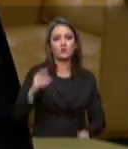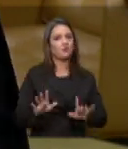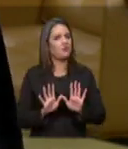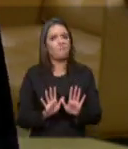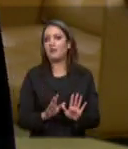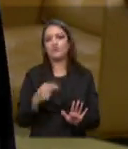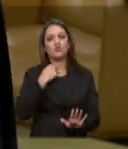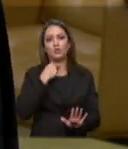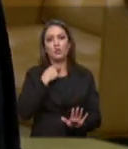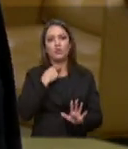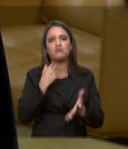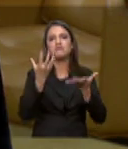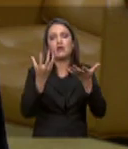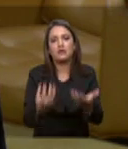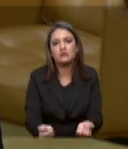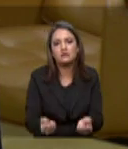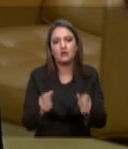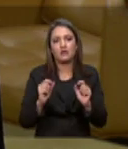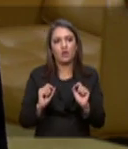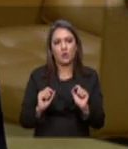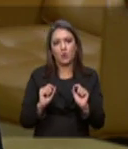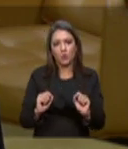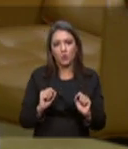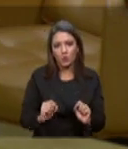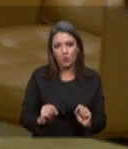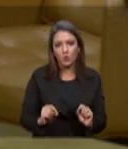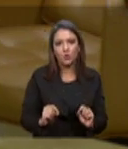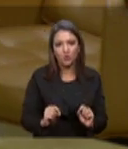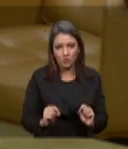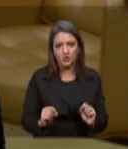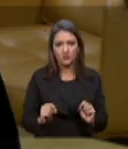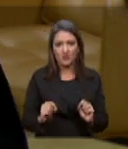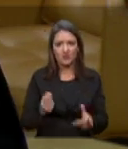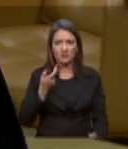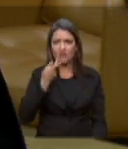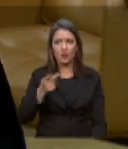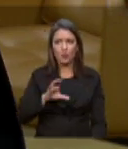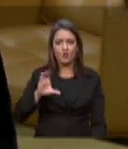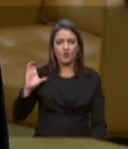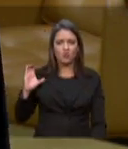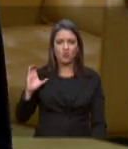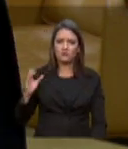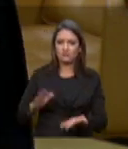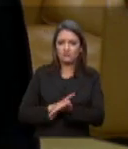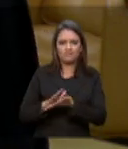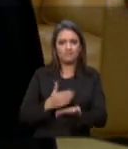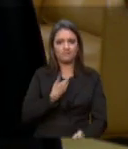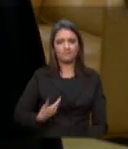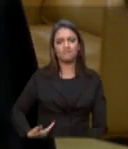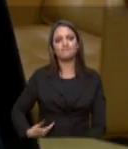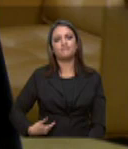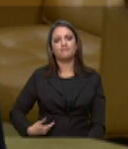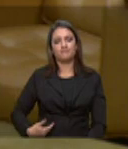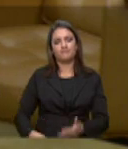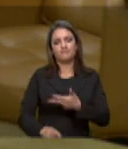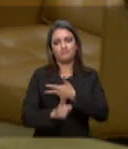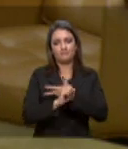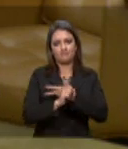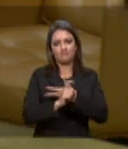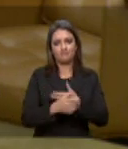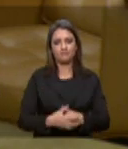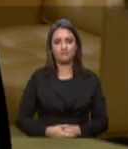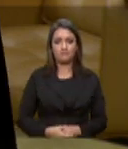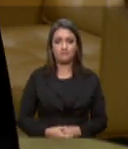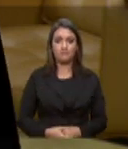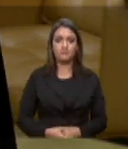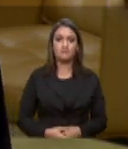podemos concordar com instituições se imiscuindo numa missão institucional do Poder Executivo. E